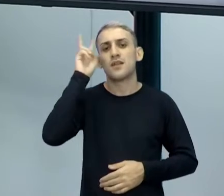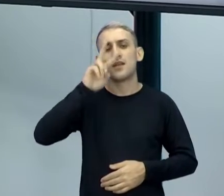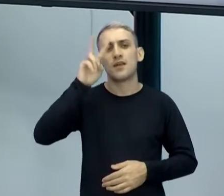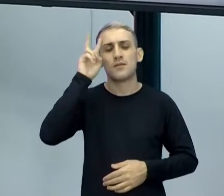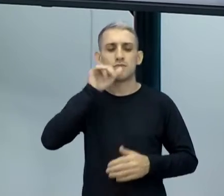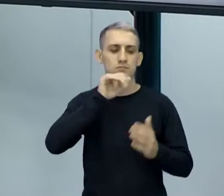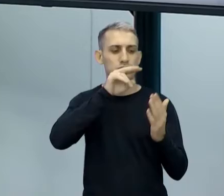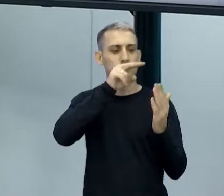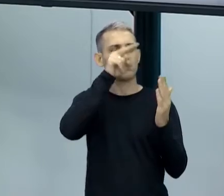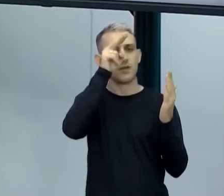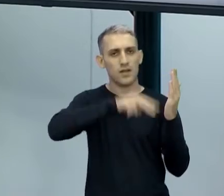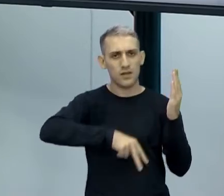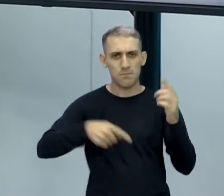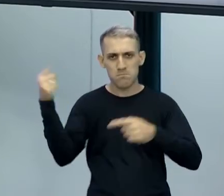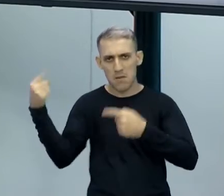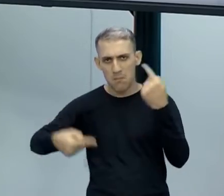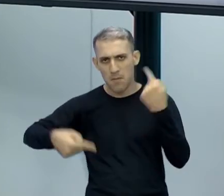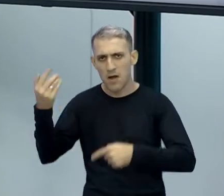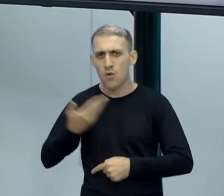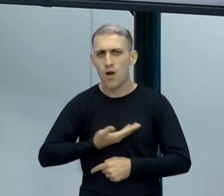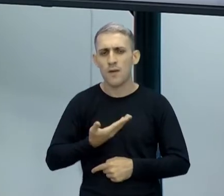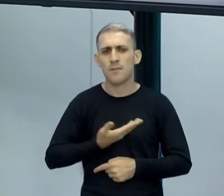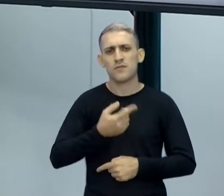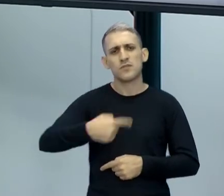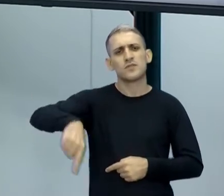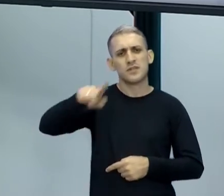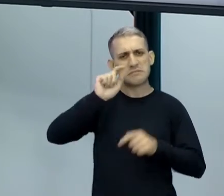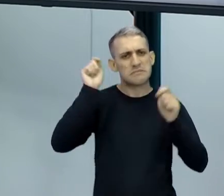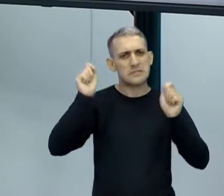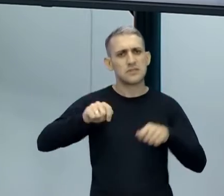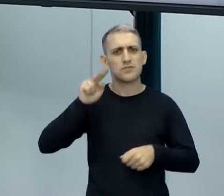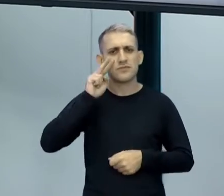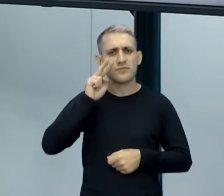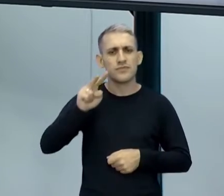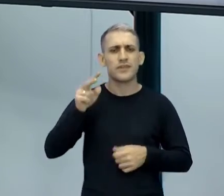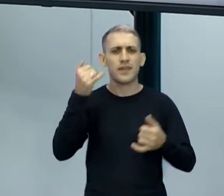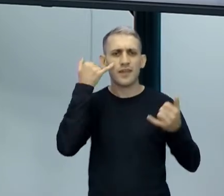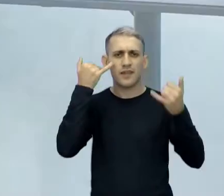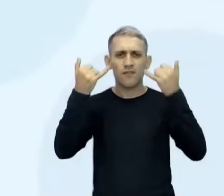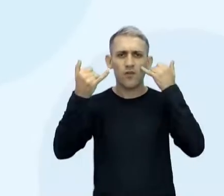texto aí, discutindo com seus colegas, vocês conseguiram enxergar